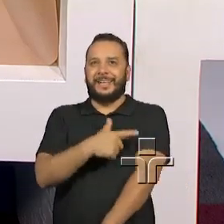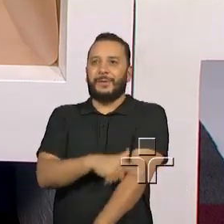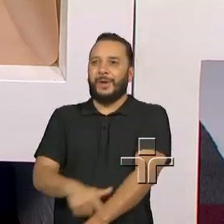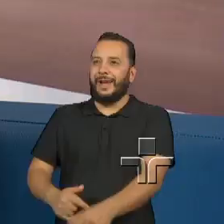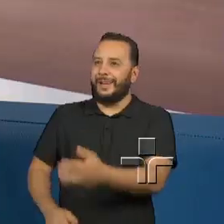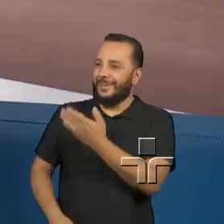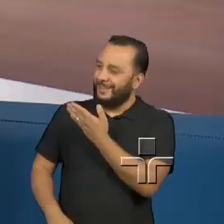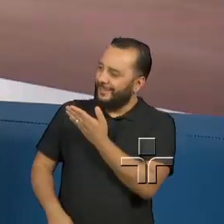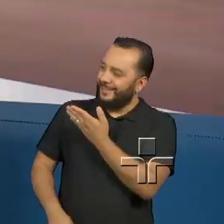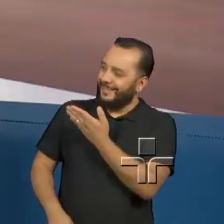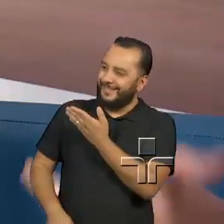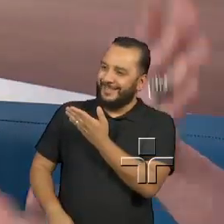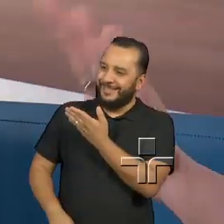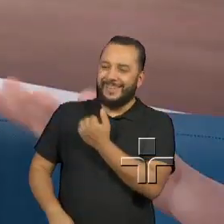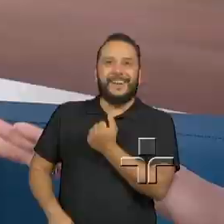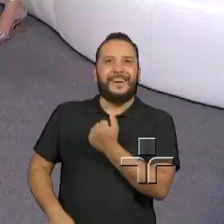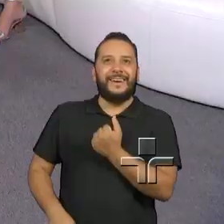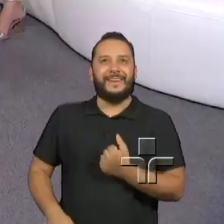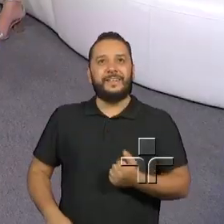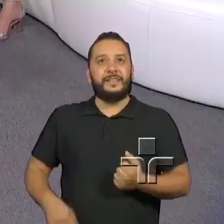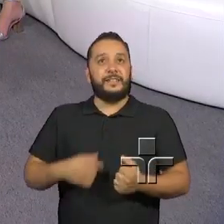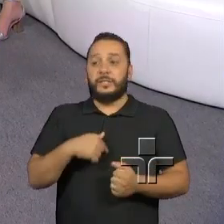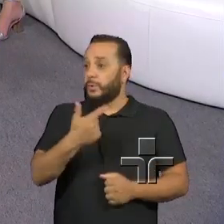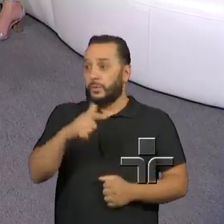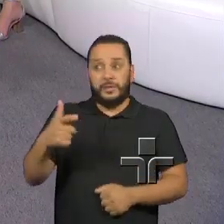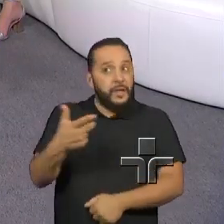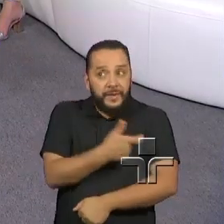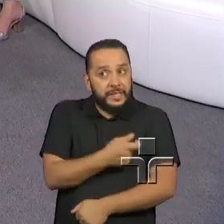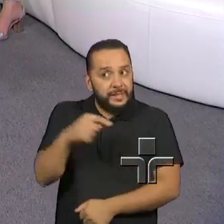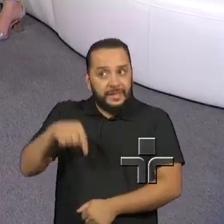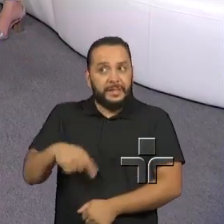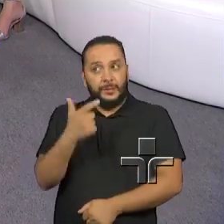Que orgulho. E aqui nem tem vacina, hein?